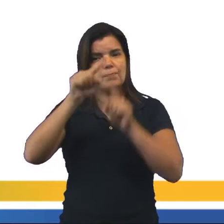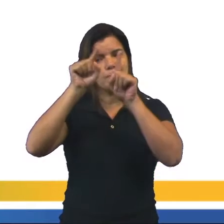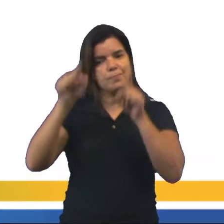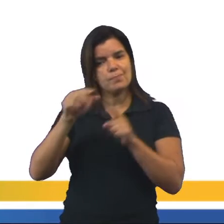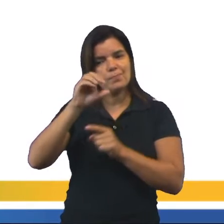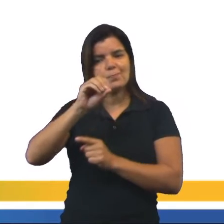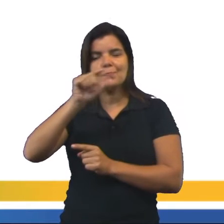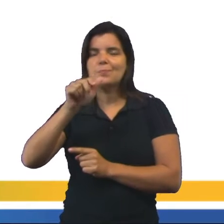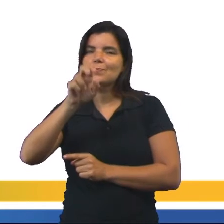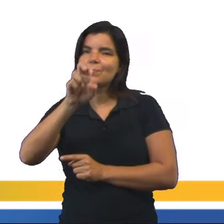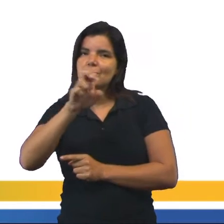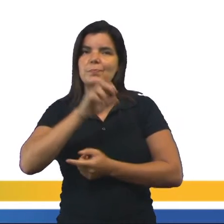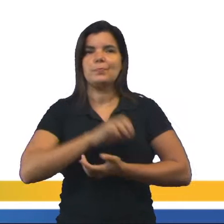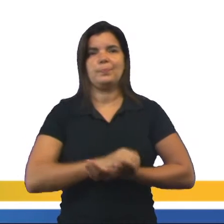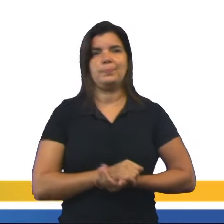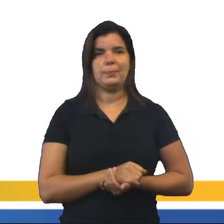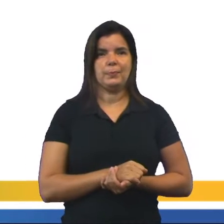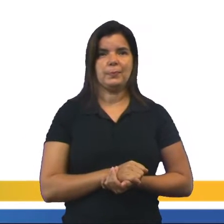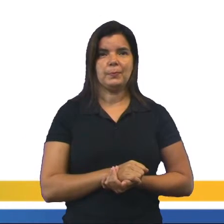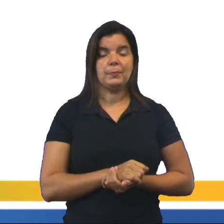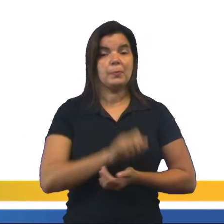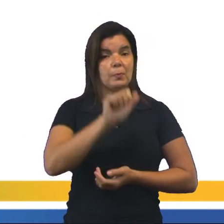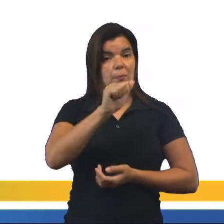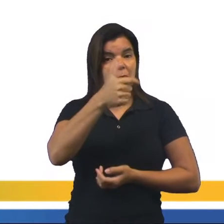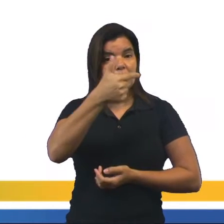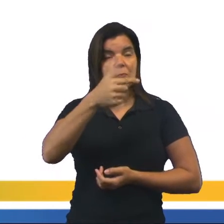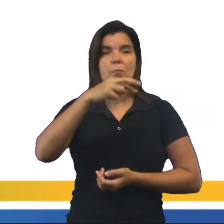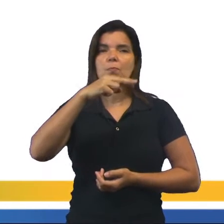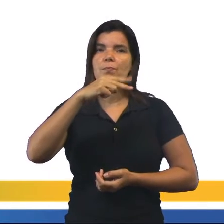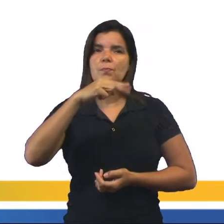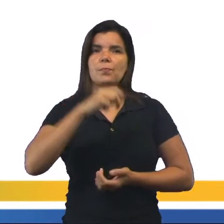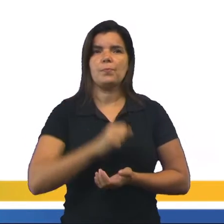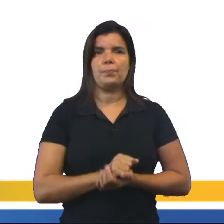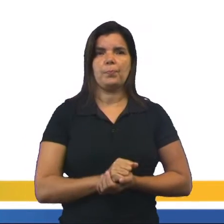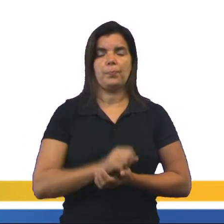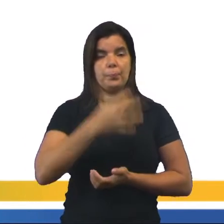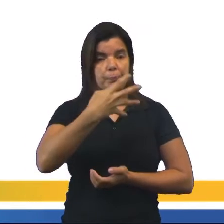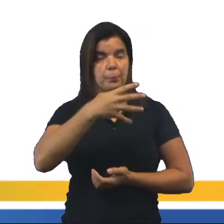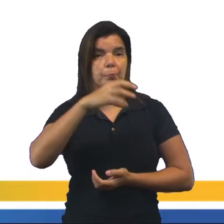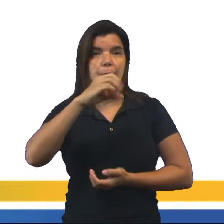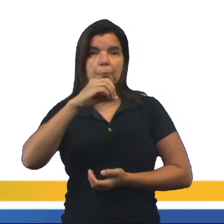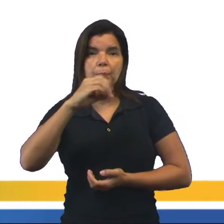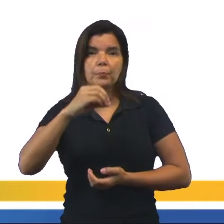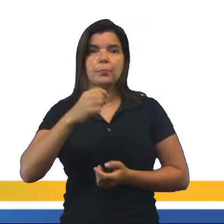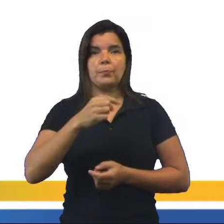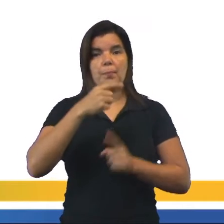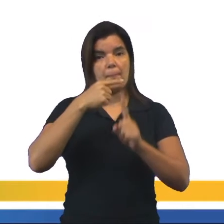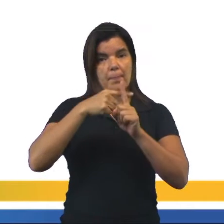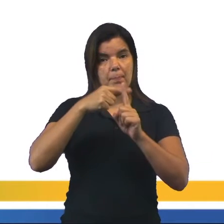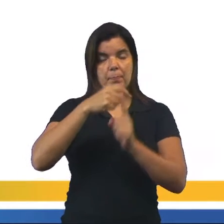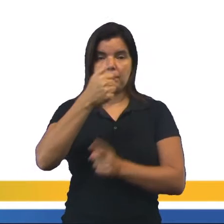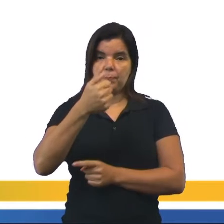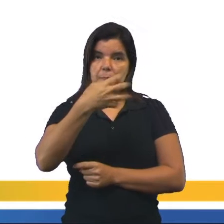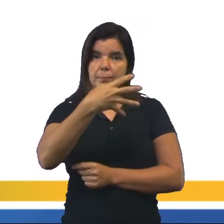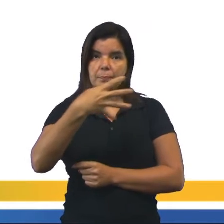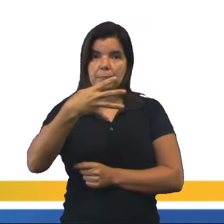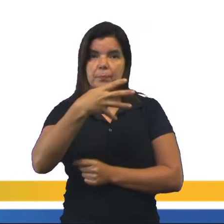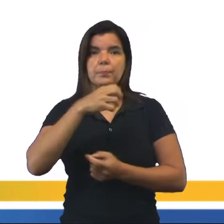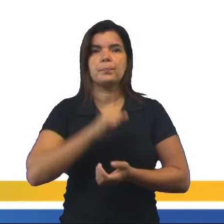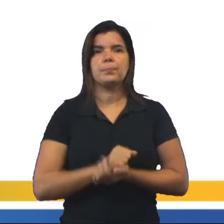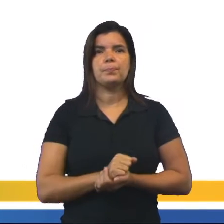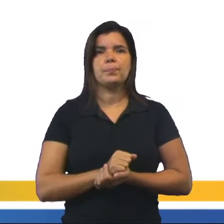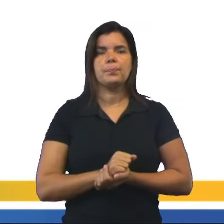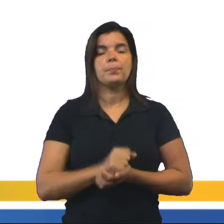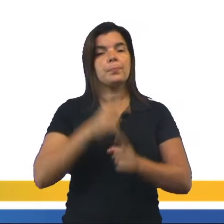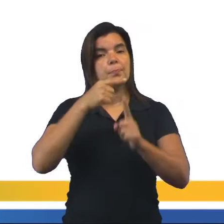menos meio. Ao quadrado é igual a 400 mais